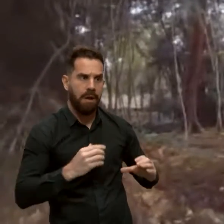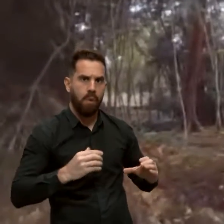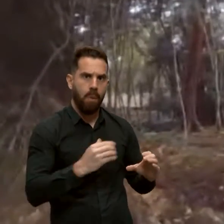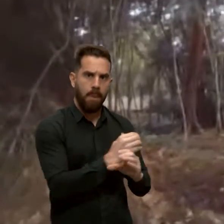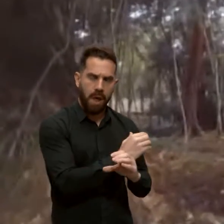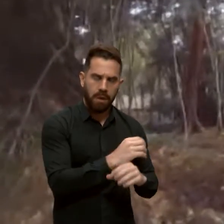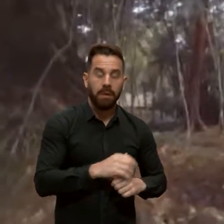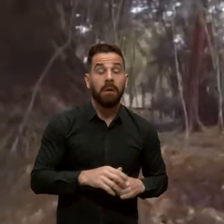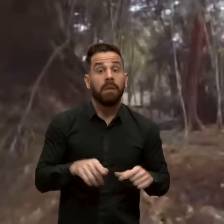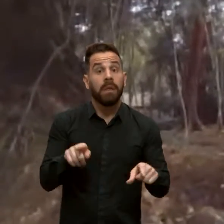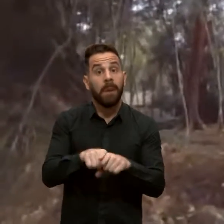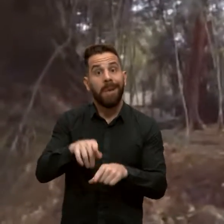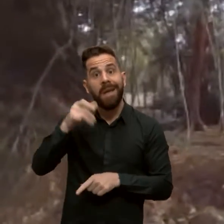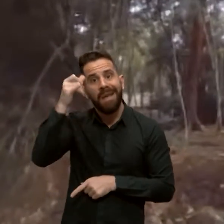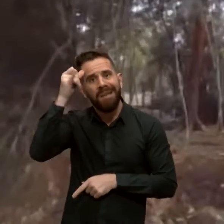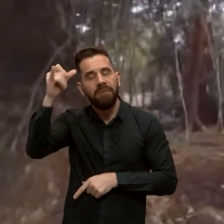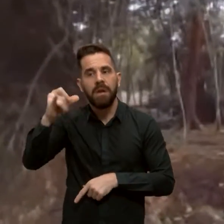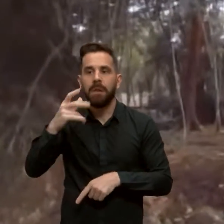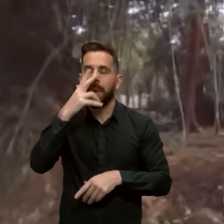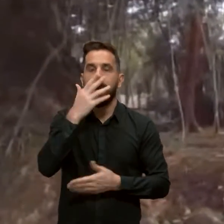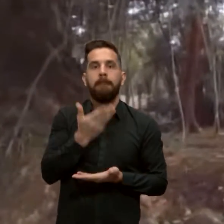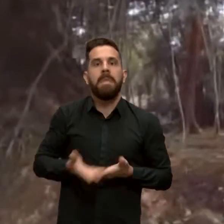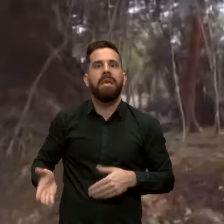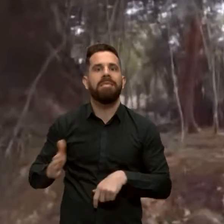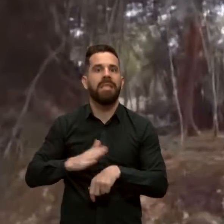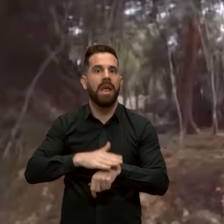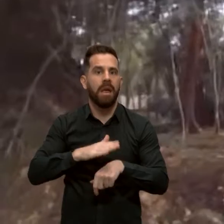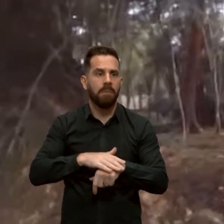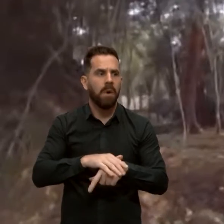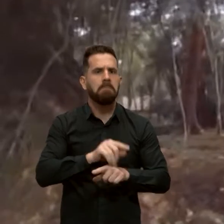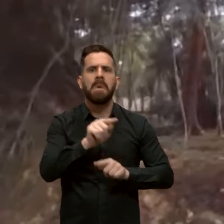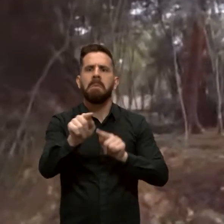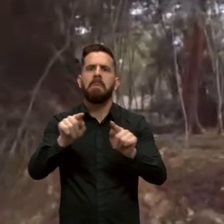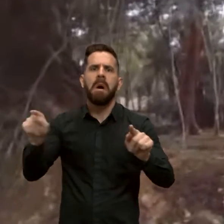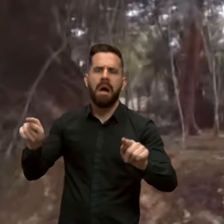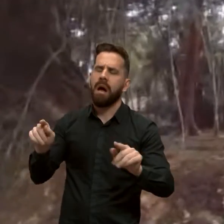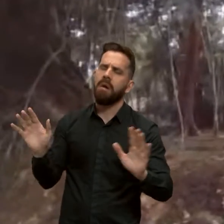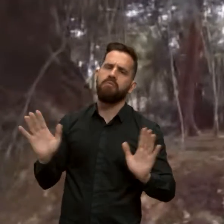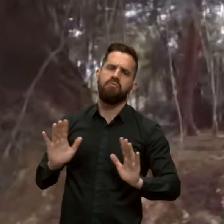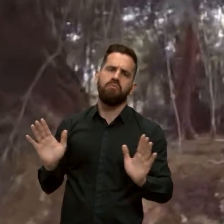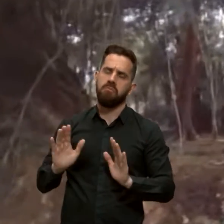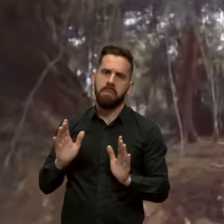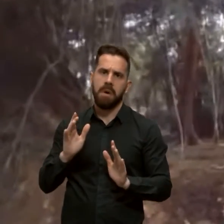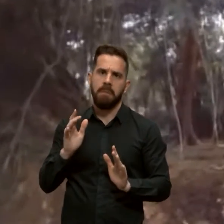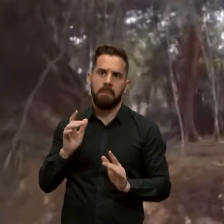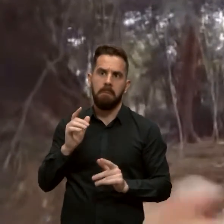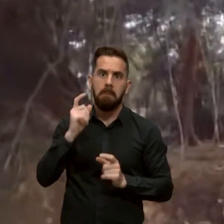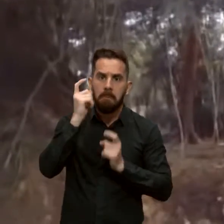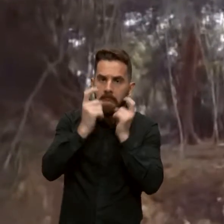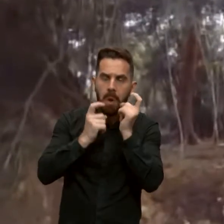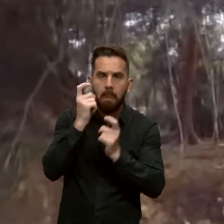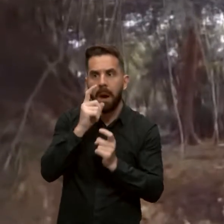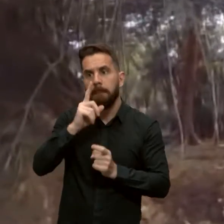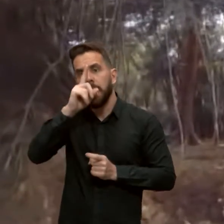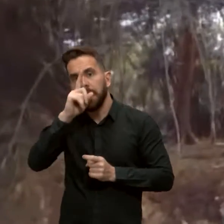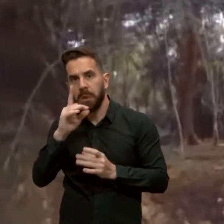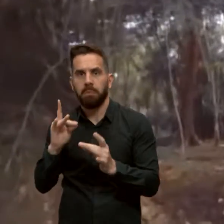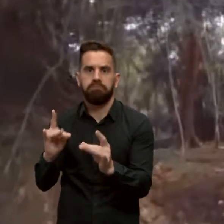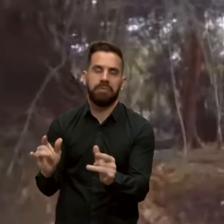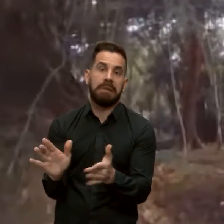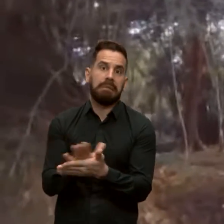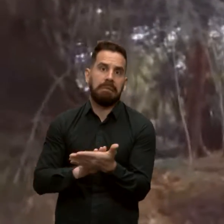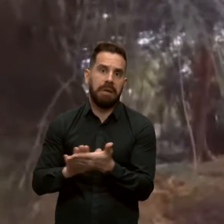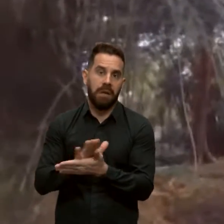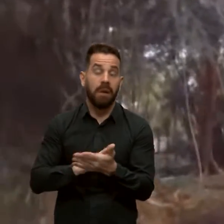que a gente gaste muito tempo com aquelas espécies que a gente já sabe a priori que não estarão em risco, porque os parâmetros que nos ajudam